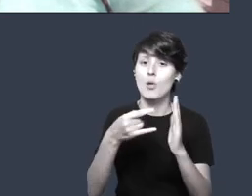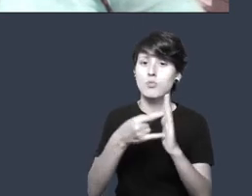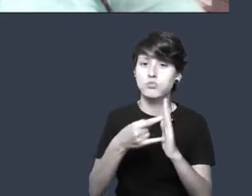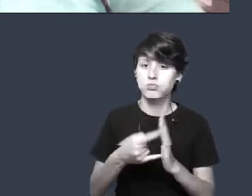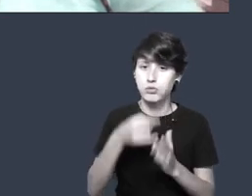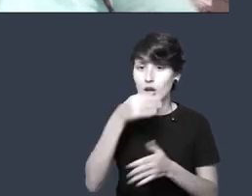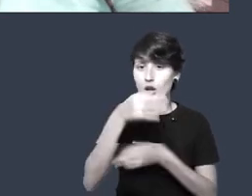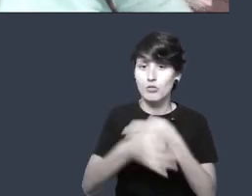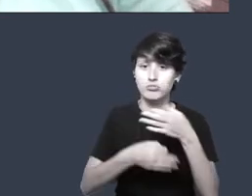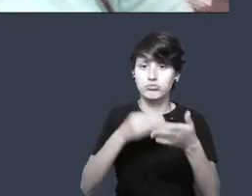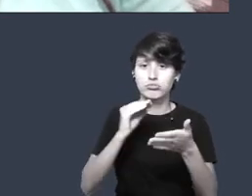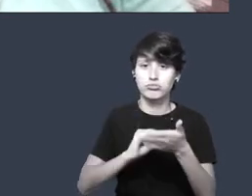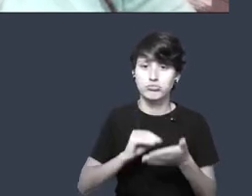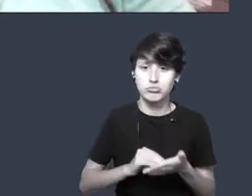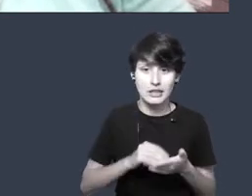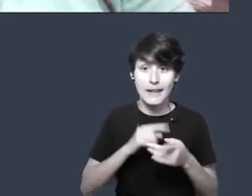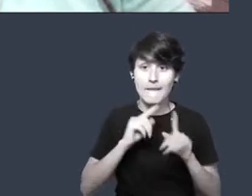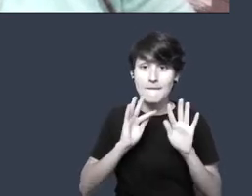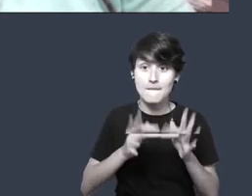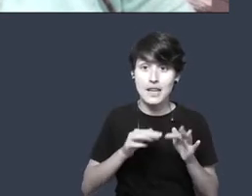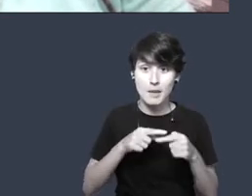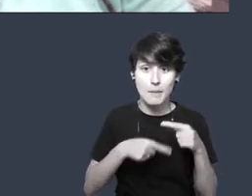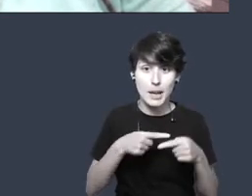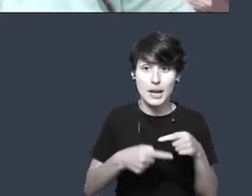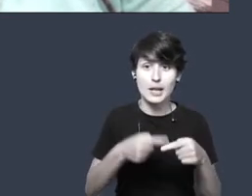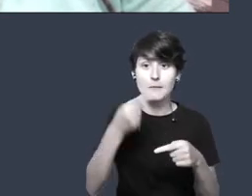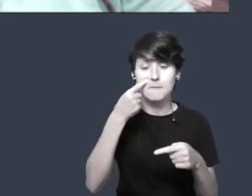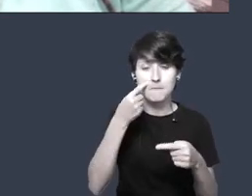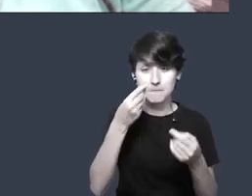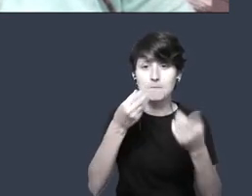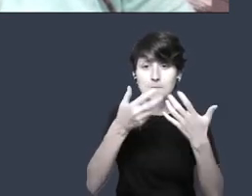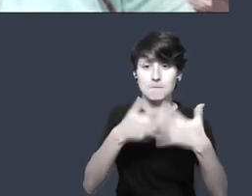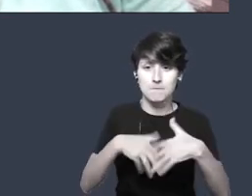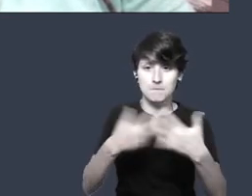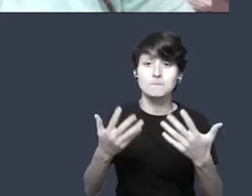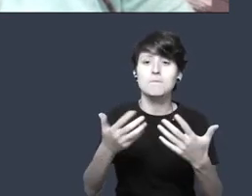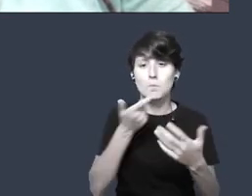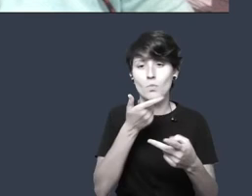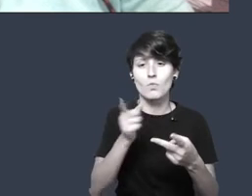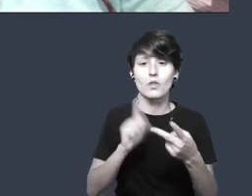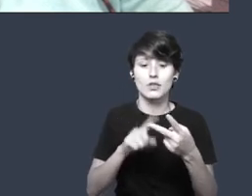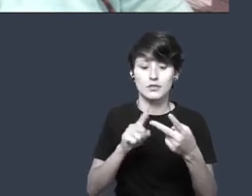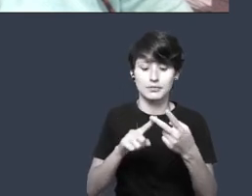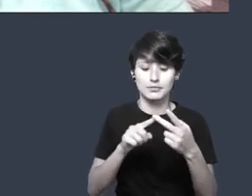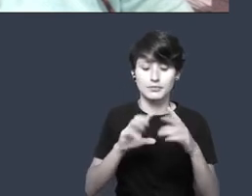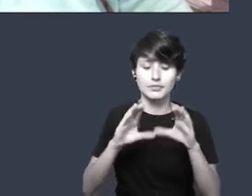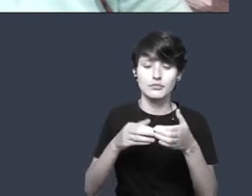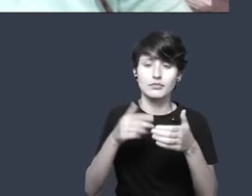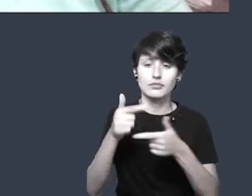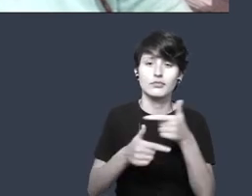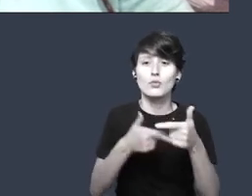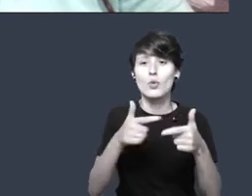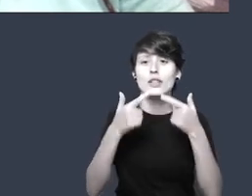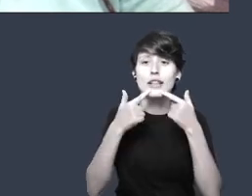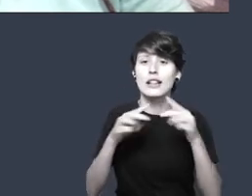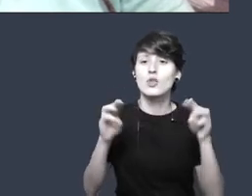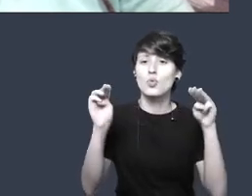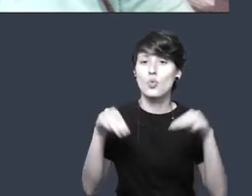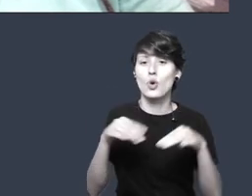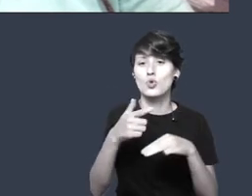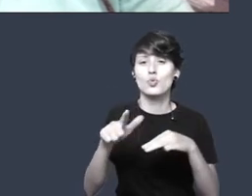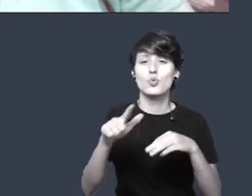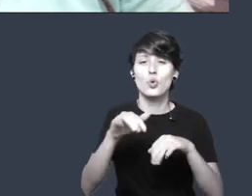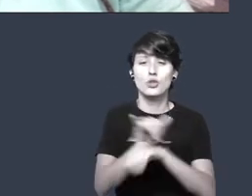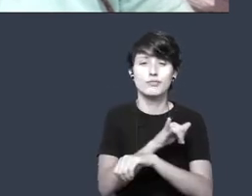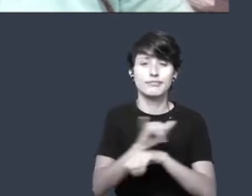comentários, você roda e tudo mais. É, você tem um outro pessoal trabalhando em outras linguagens, em outras ferramentas, em outras